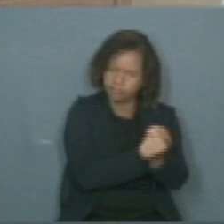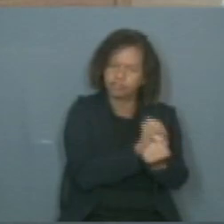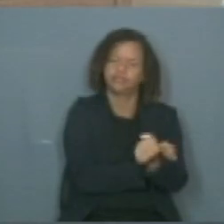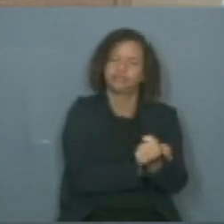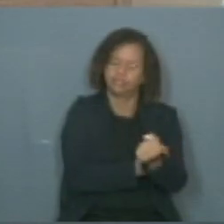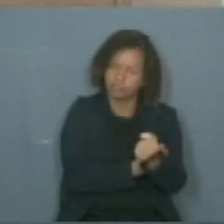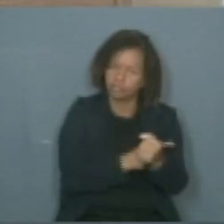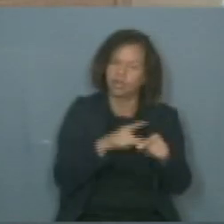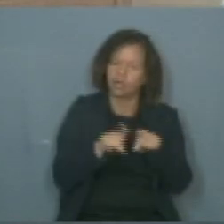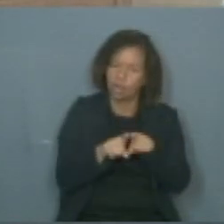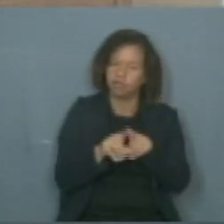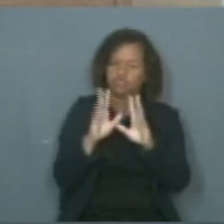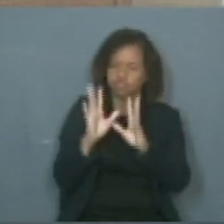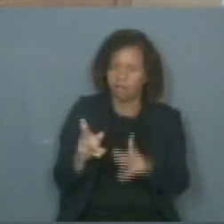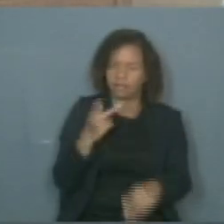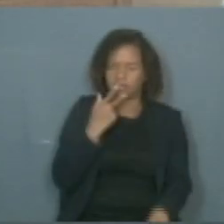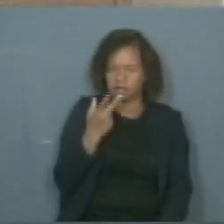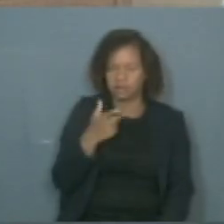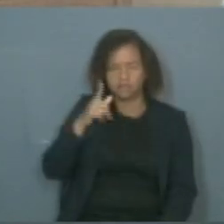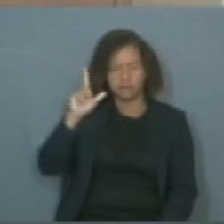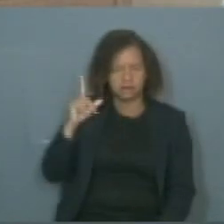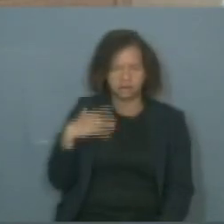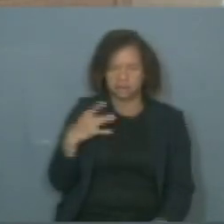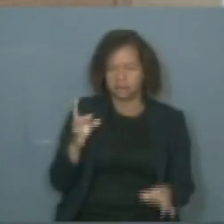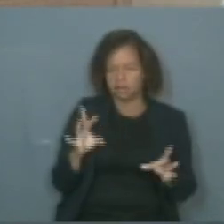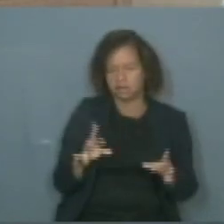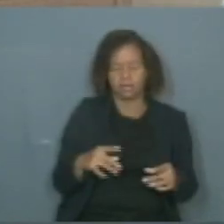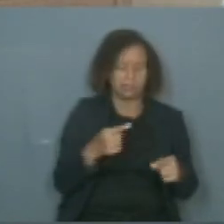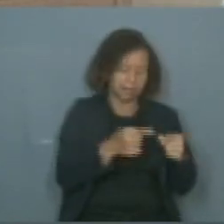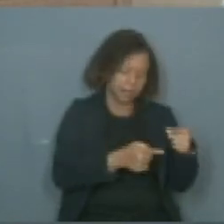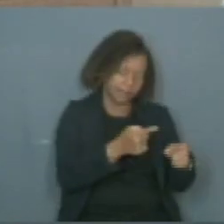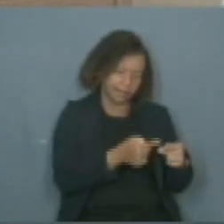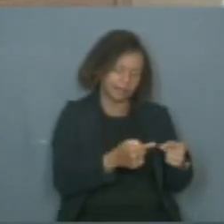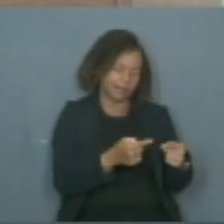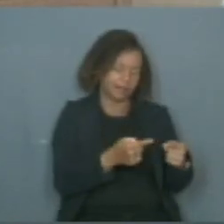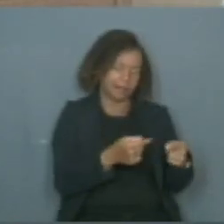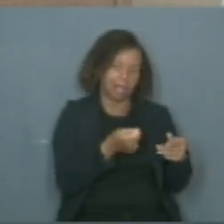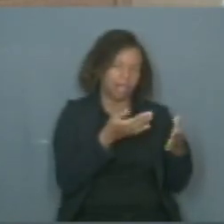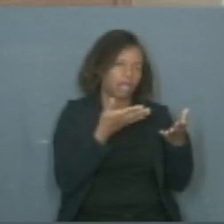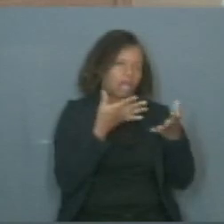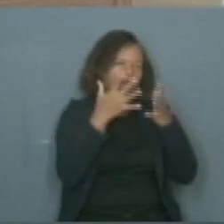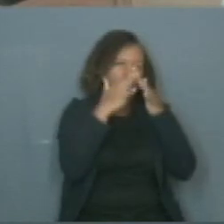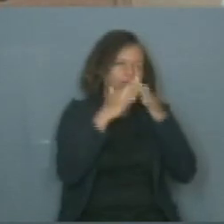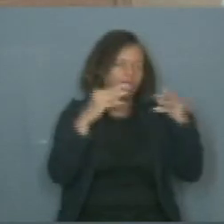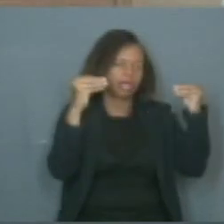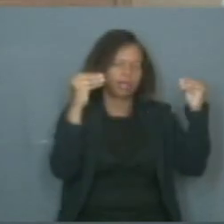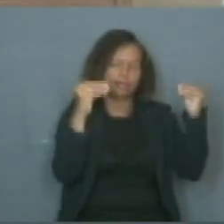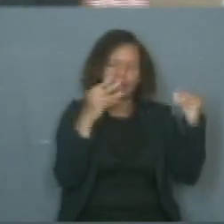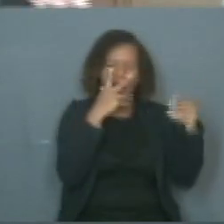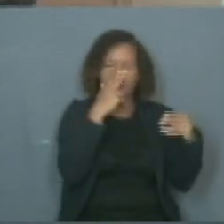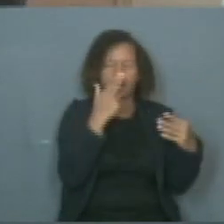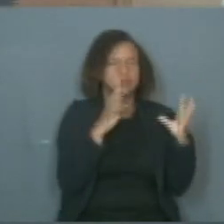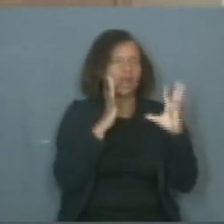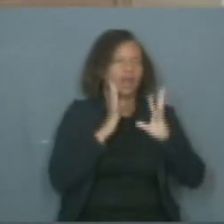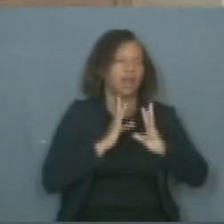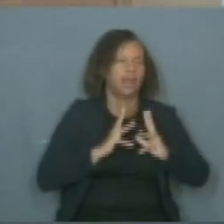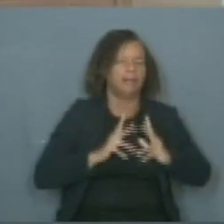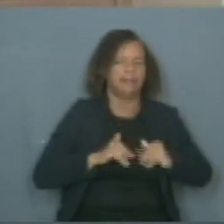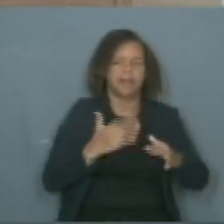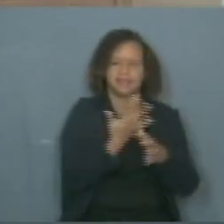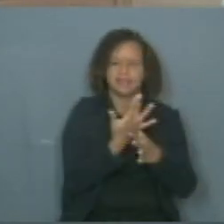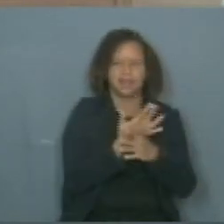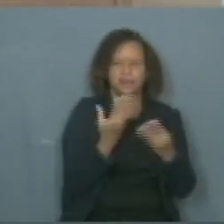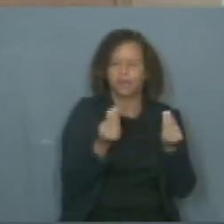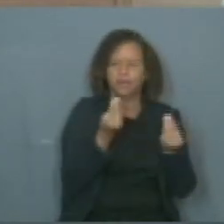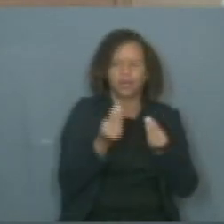evidência científica, como eu já falei, e não por meio de políticas higienistas que queiram só limpar a cidade e não